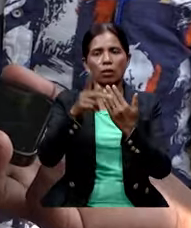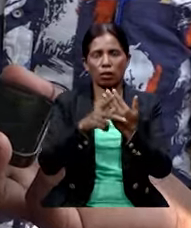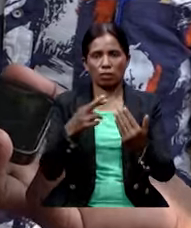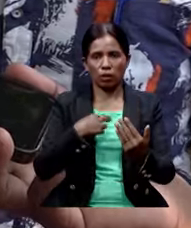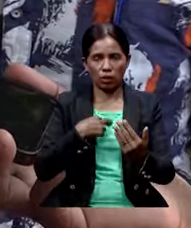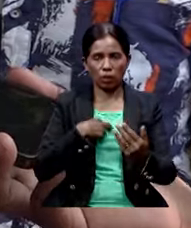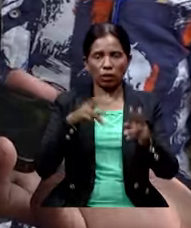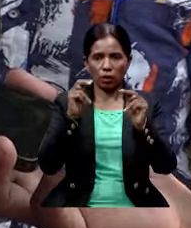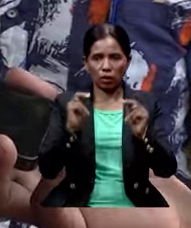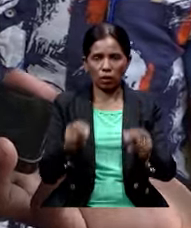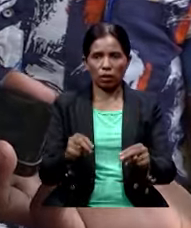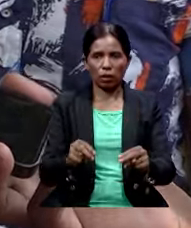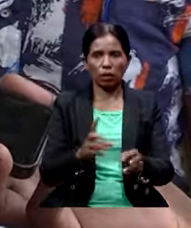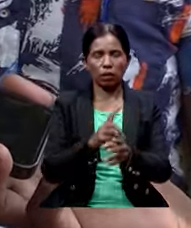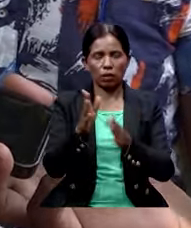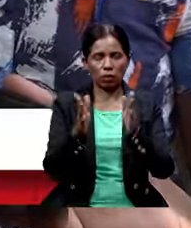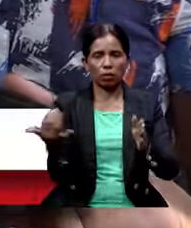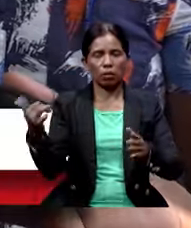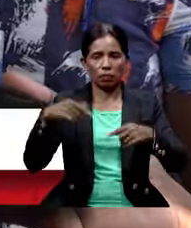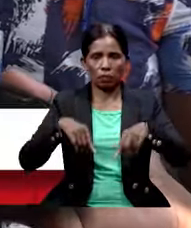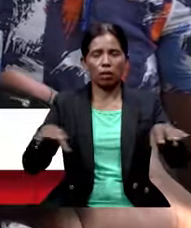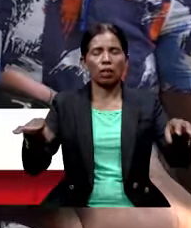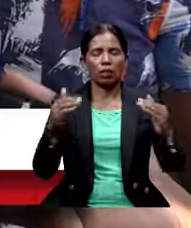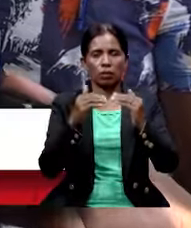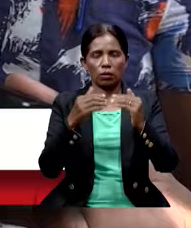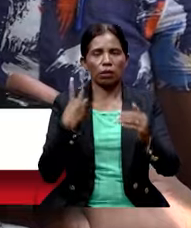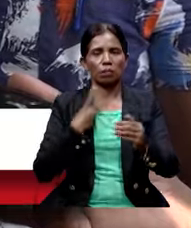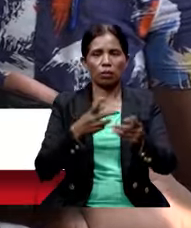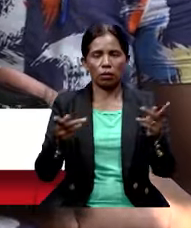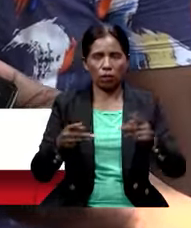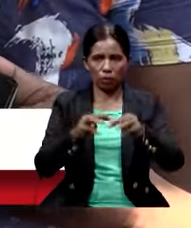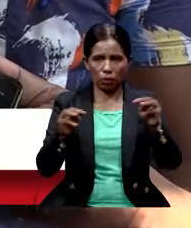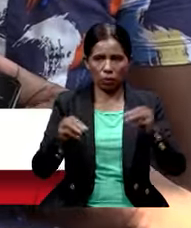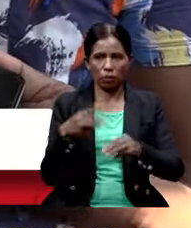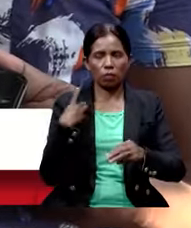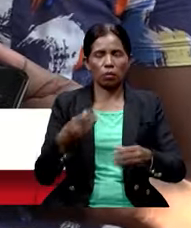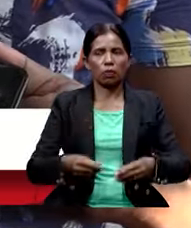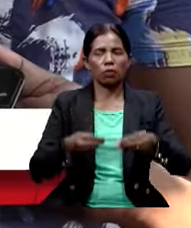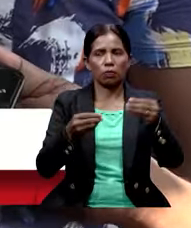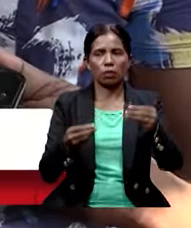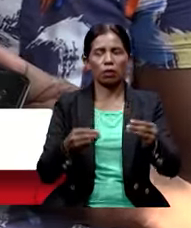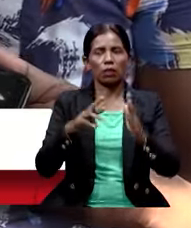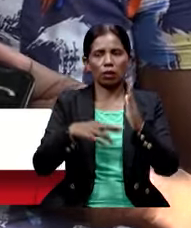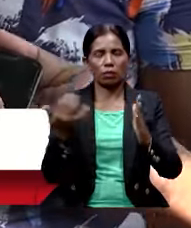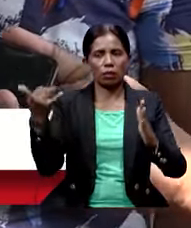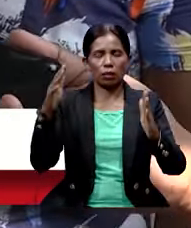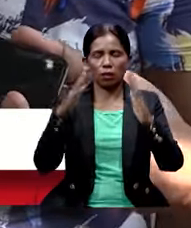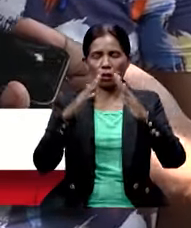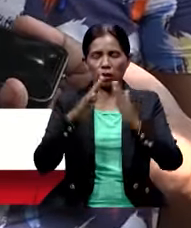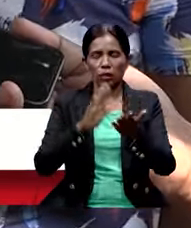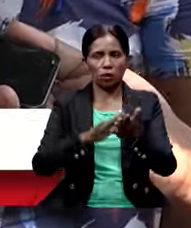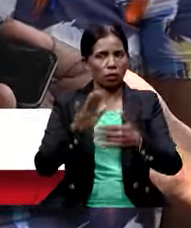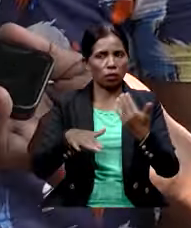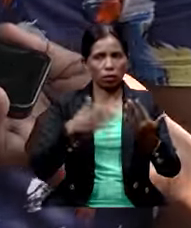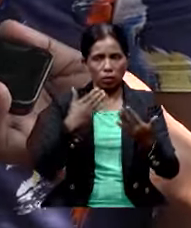tenki, kumbida Direktur Sira ba Inkontru ho iya amnya fati Munisipiu, depois am ho orientasang ba Sira, ba Eskola hotu-hotu tenki